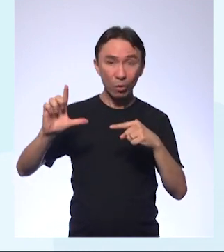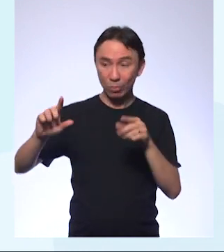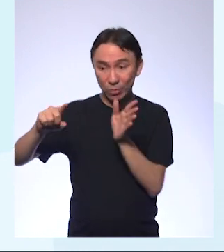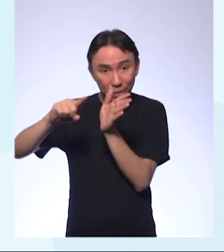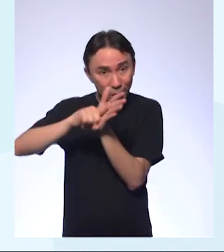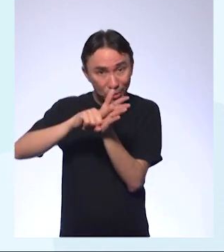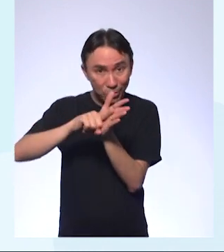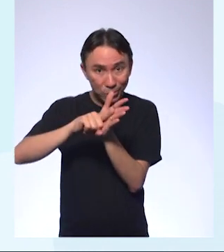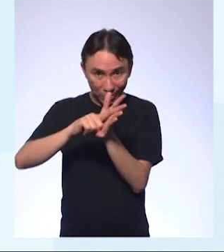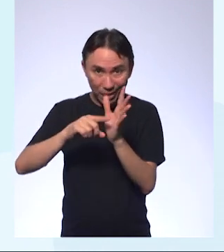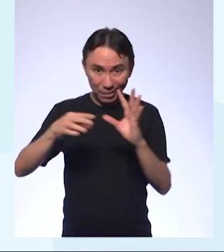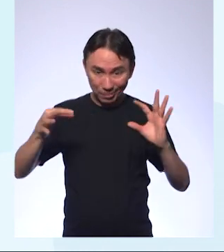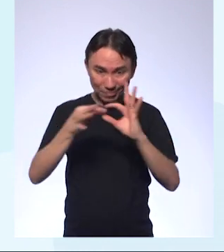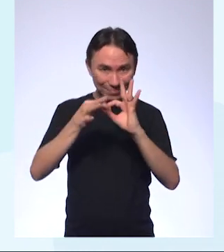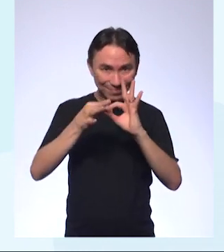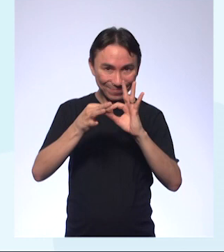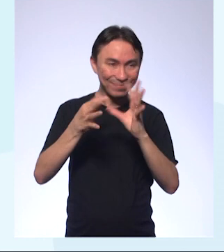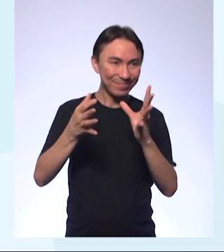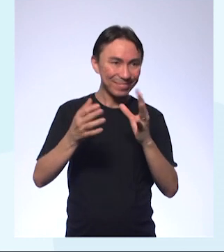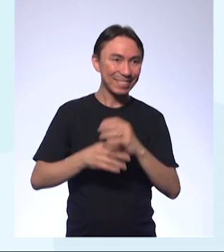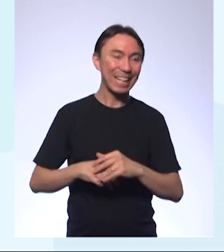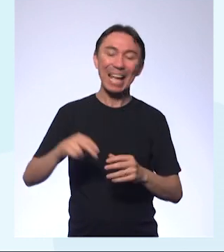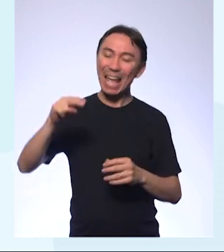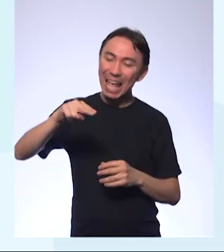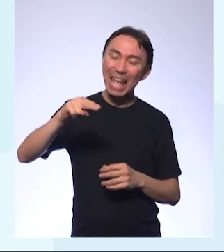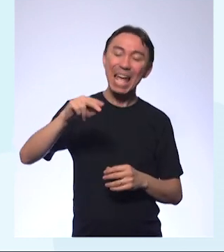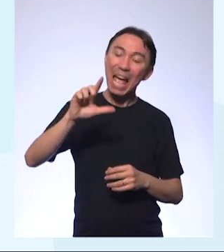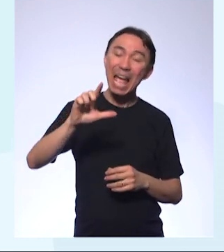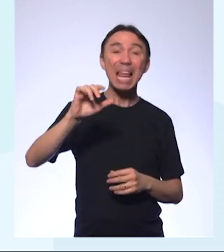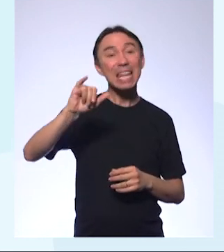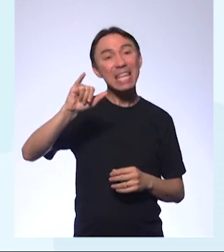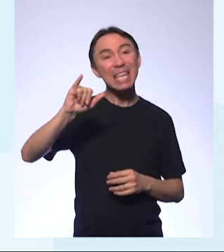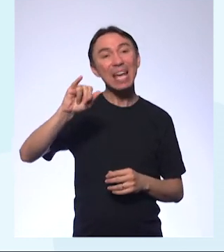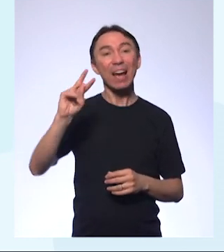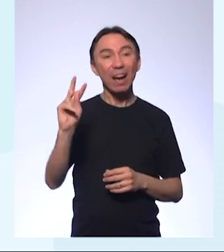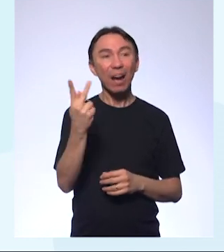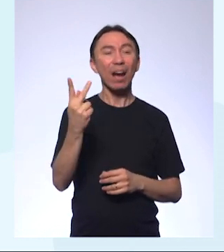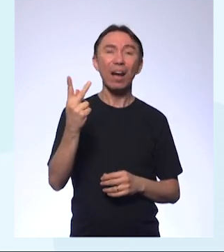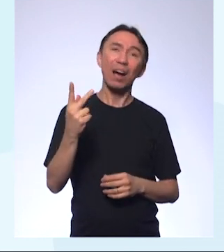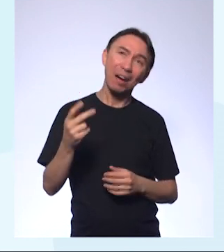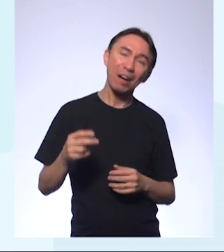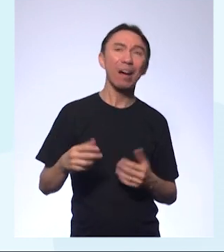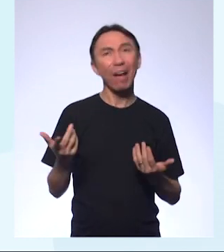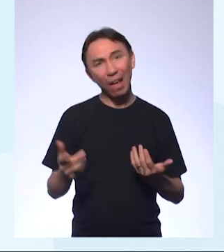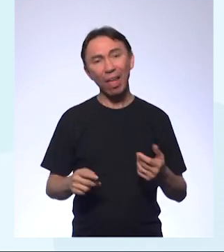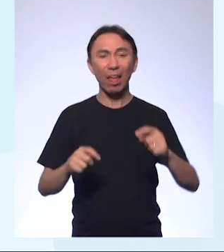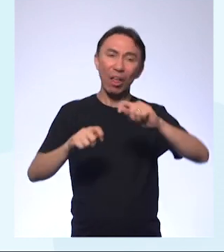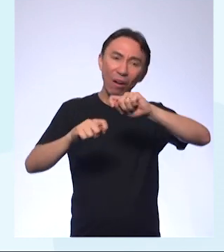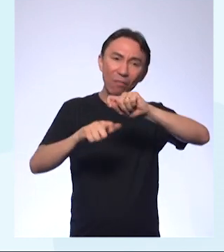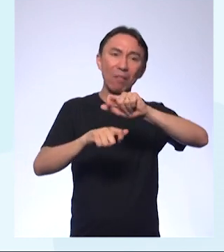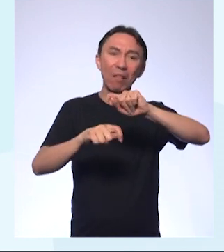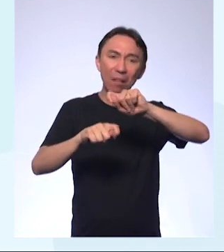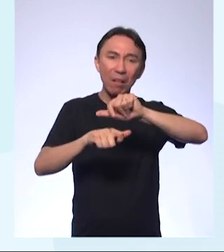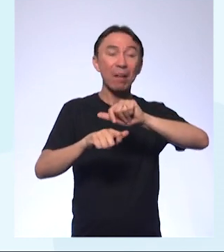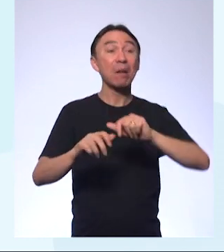metal. O LiH, a gente podia até dizer que ele é covalente, sim, também,